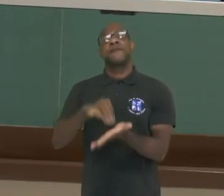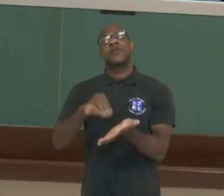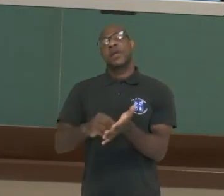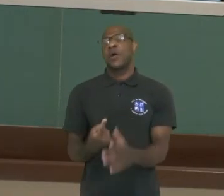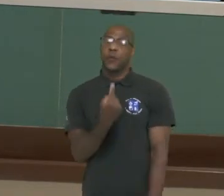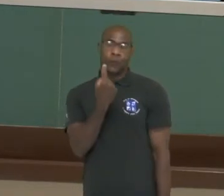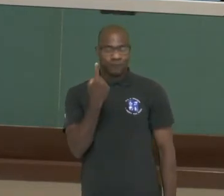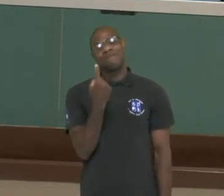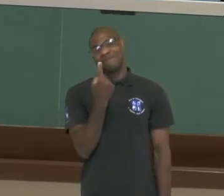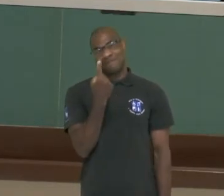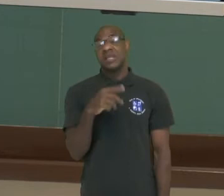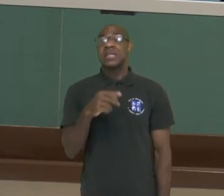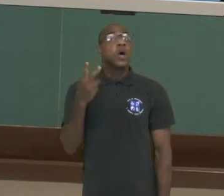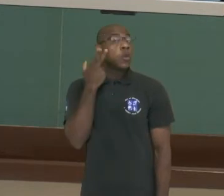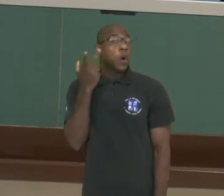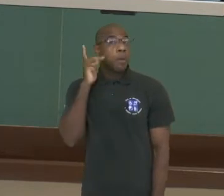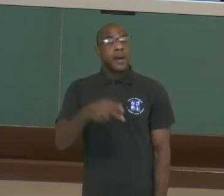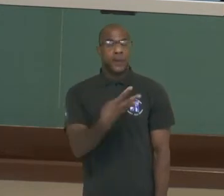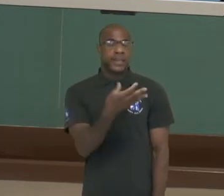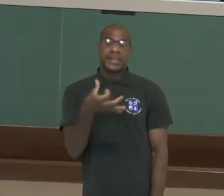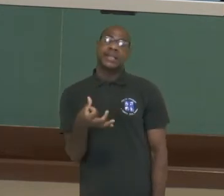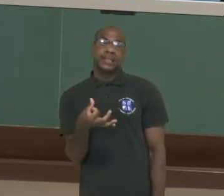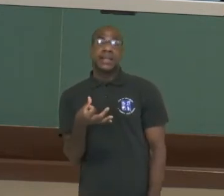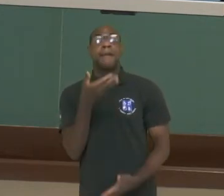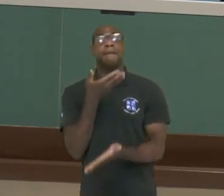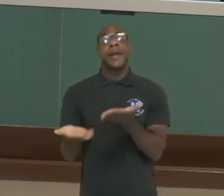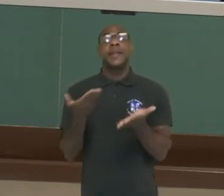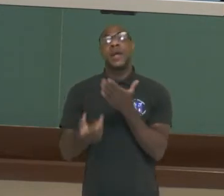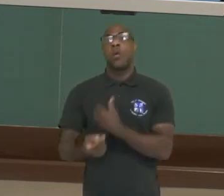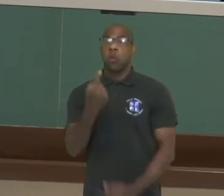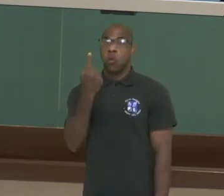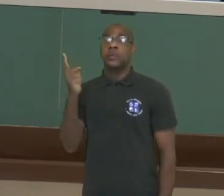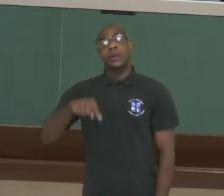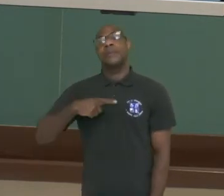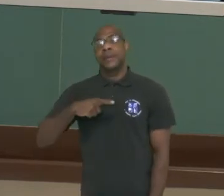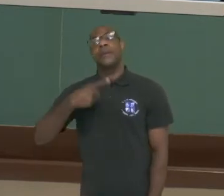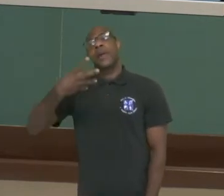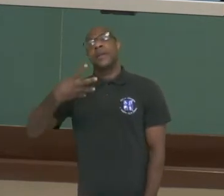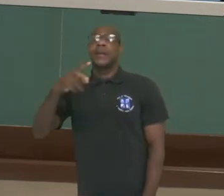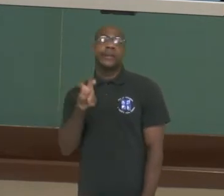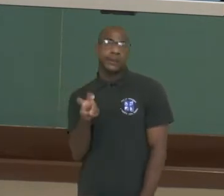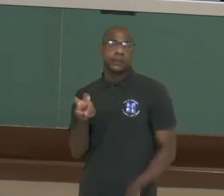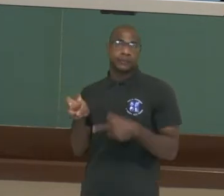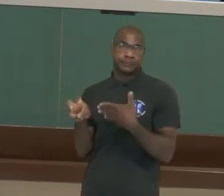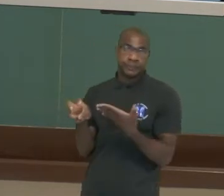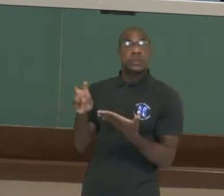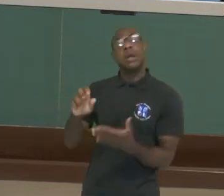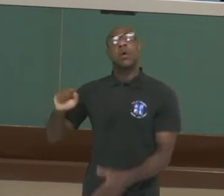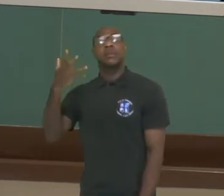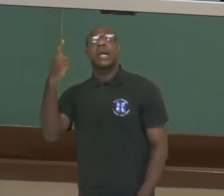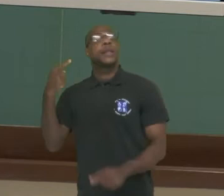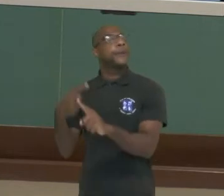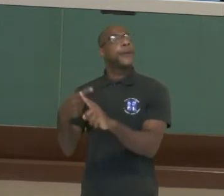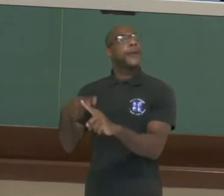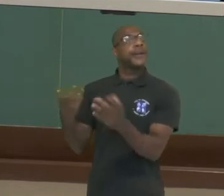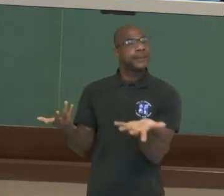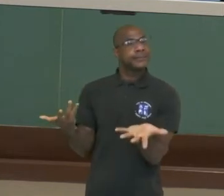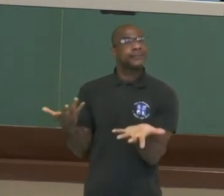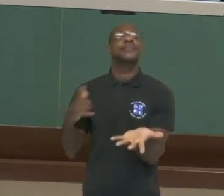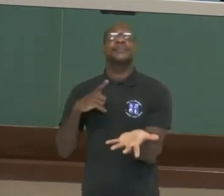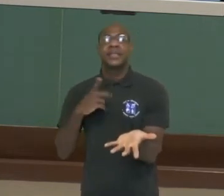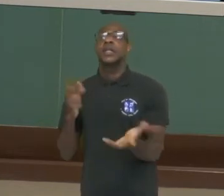seria 46, perdeu um, ficou com 45. Isso ocorre, então, apenas ali